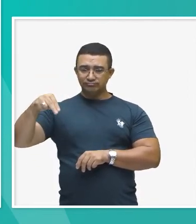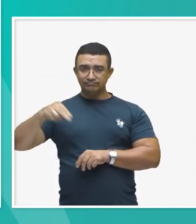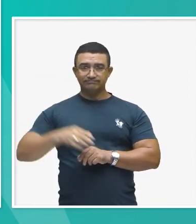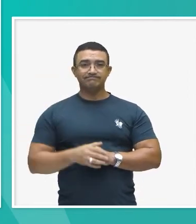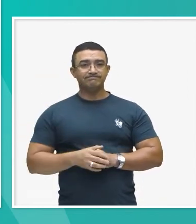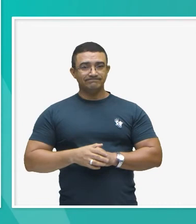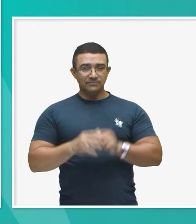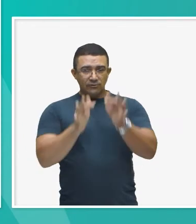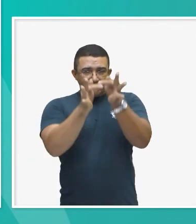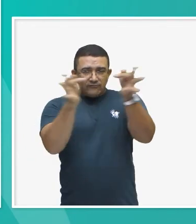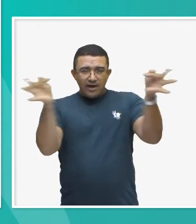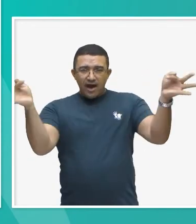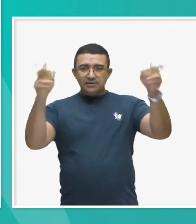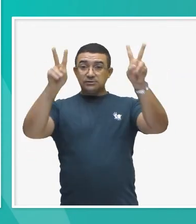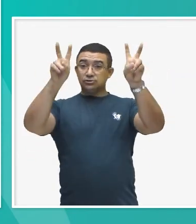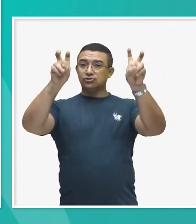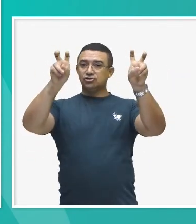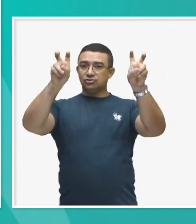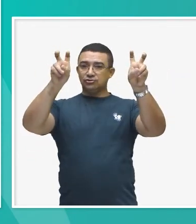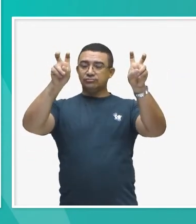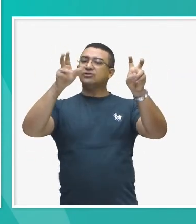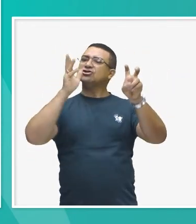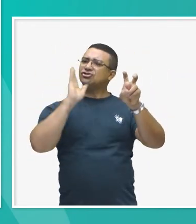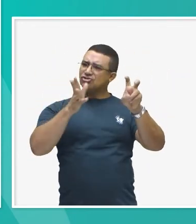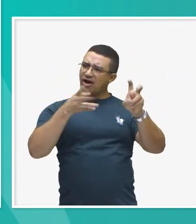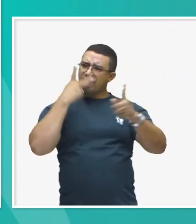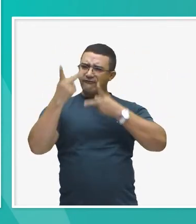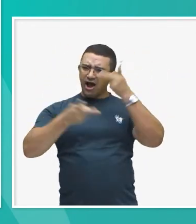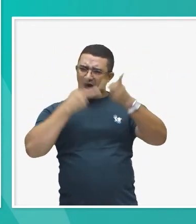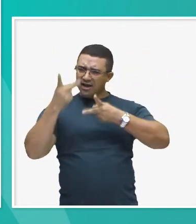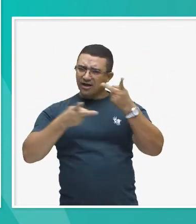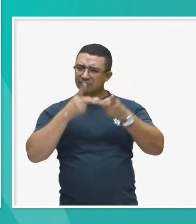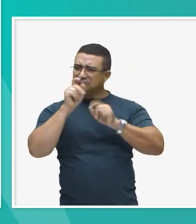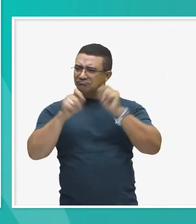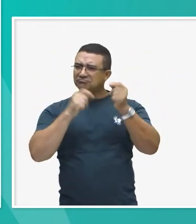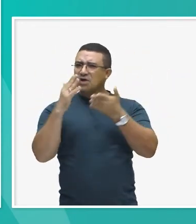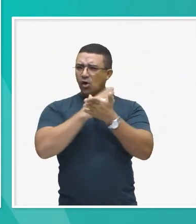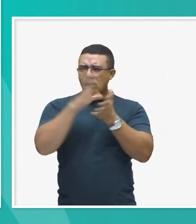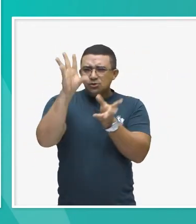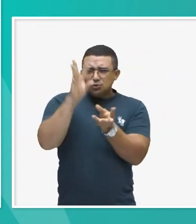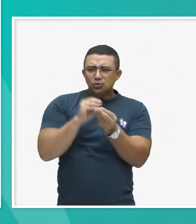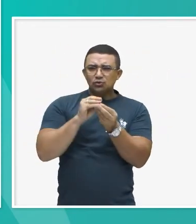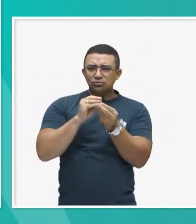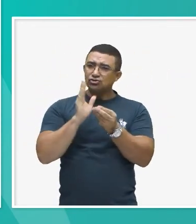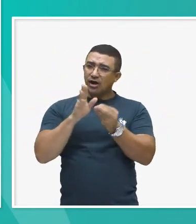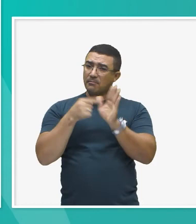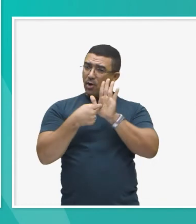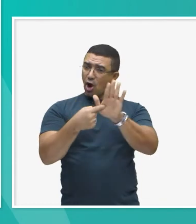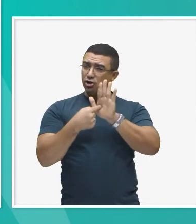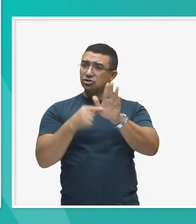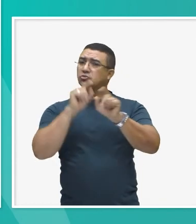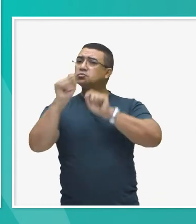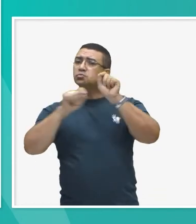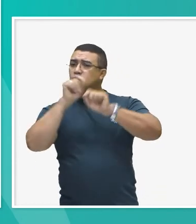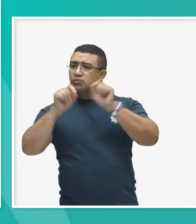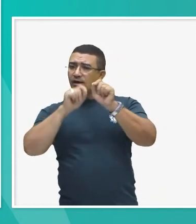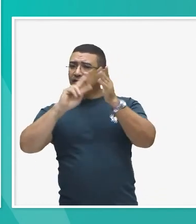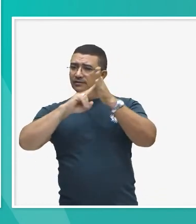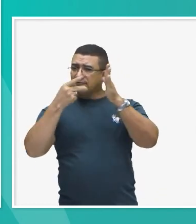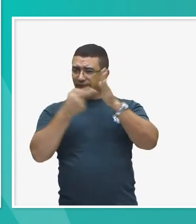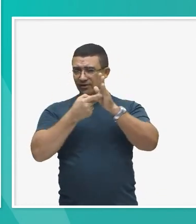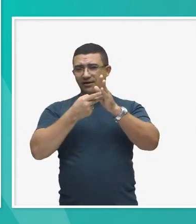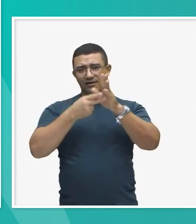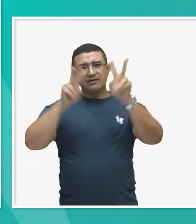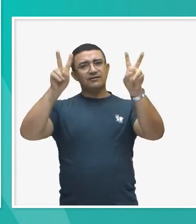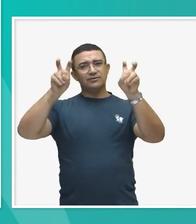atenção mesmo no título. Aí diz, during centuries, the blue whales has been inhabited almost every ocean.